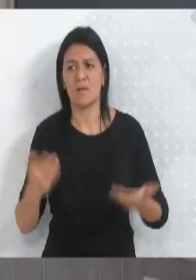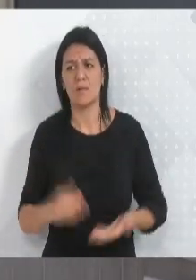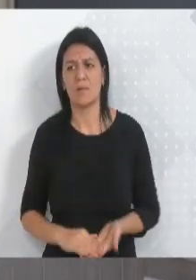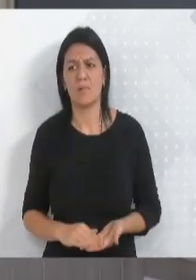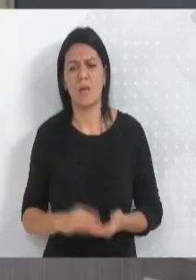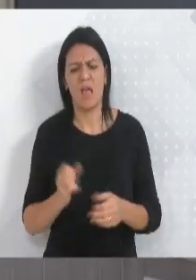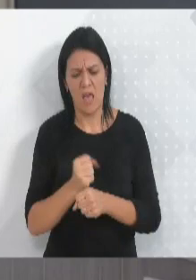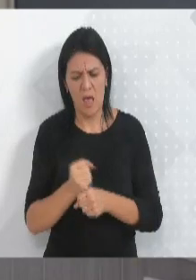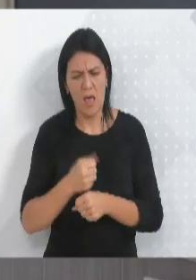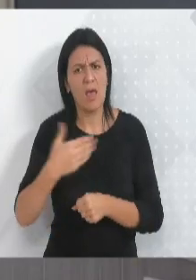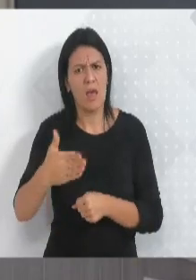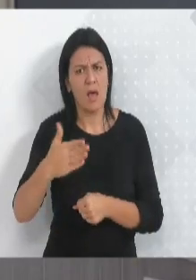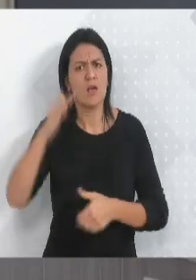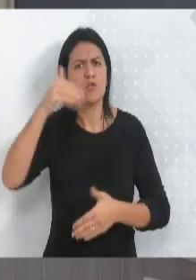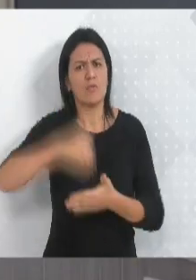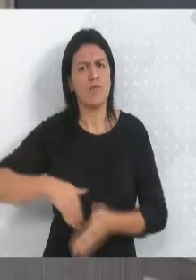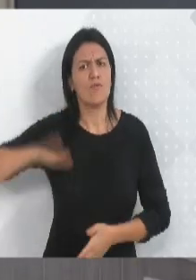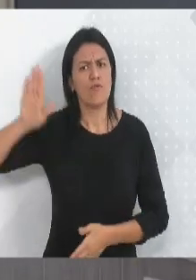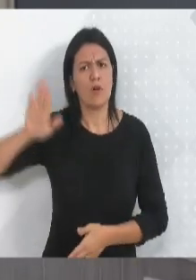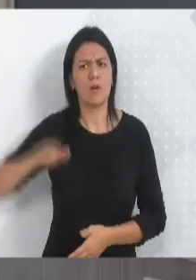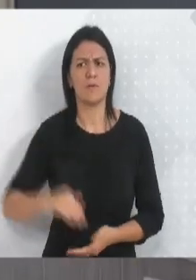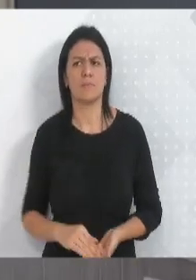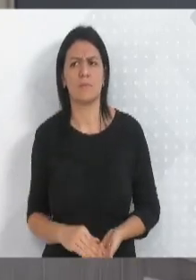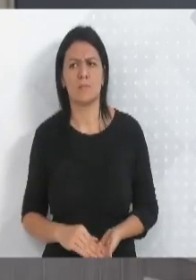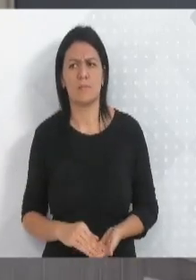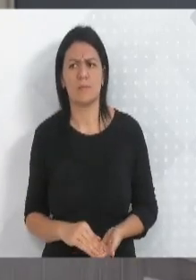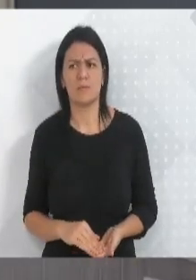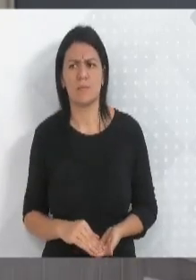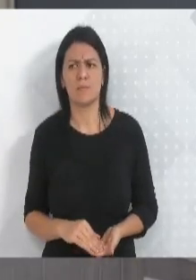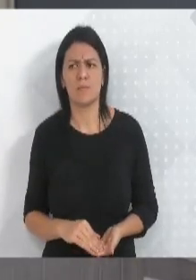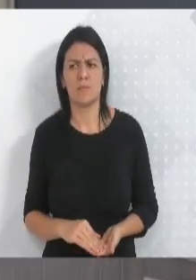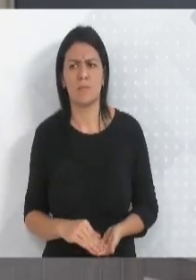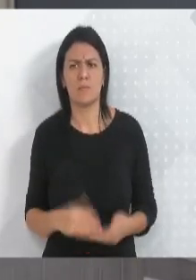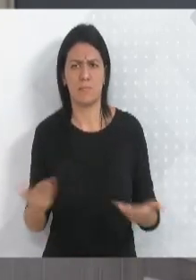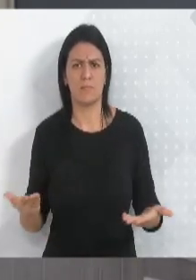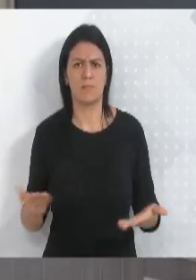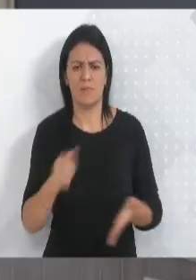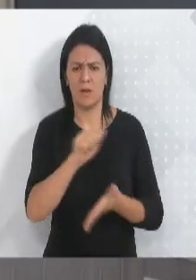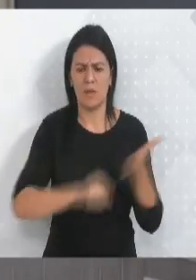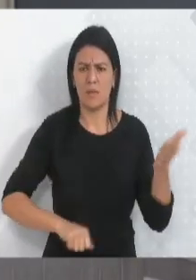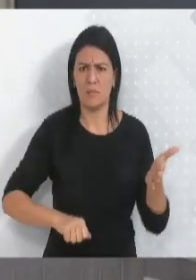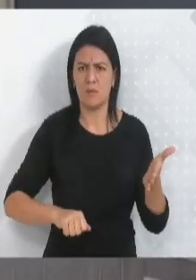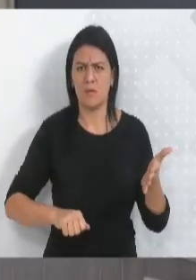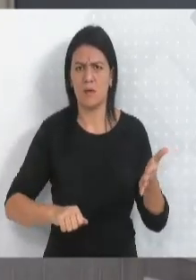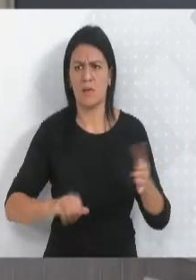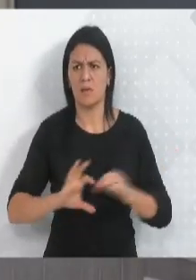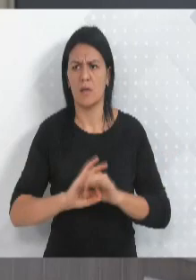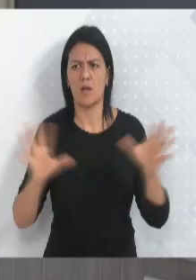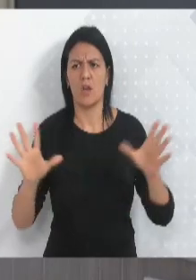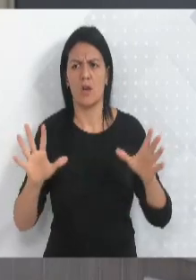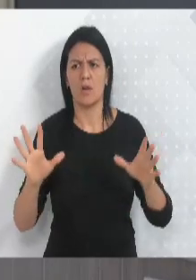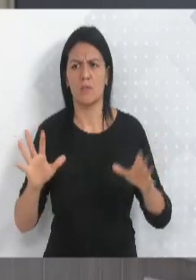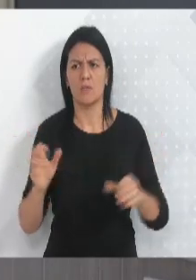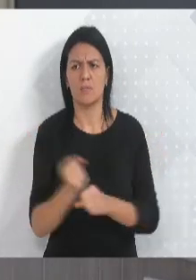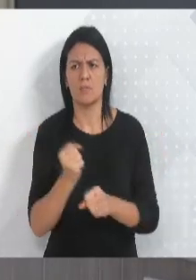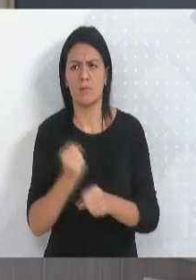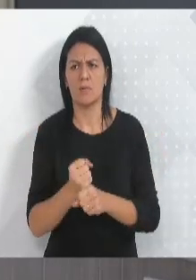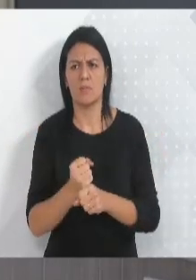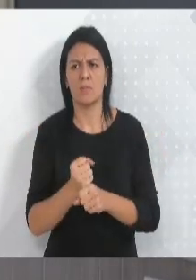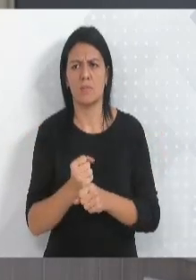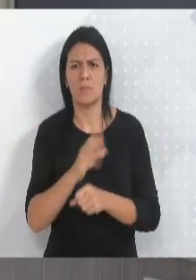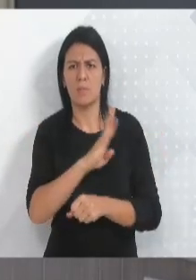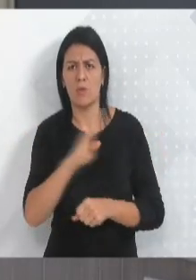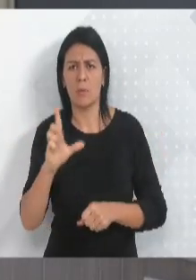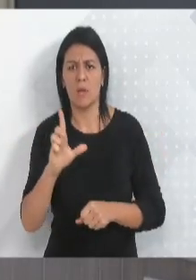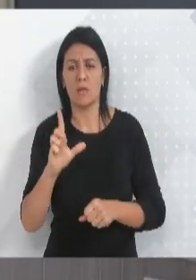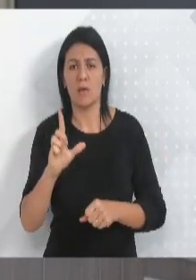eleitoral. Isso que é o que os outros vereadores dizem aí, que é ano eleitoral. É assinar a ordem de serviço. Blumenau virou um canteiro, um cemitério de obra